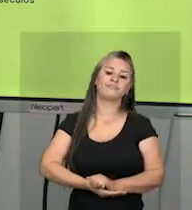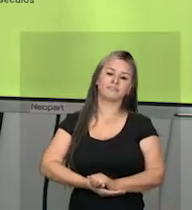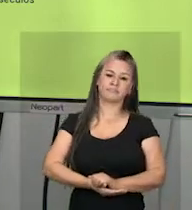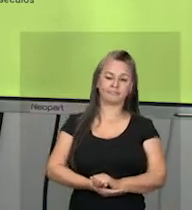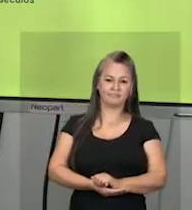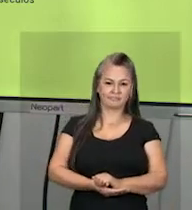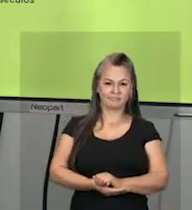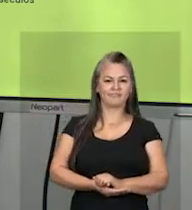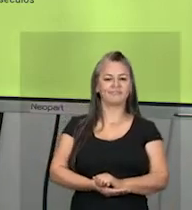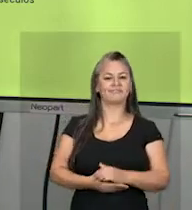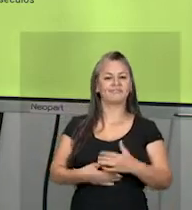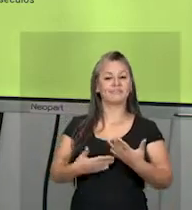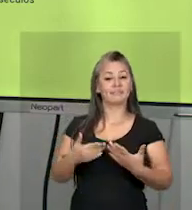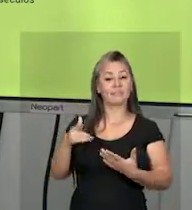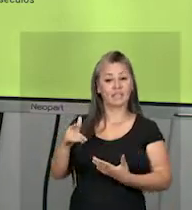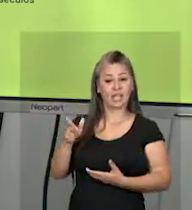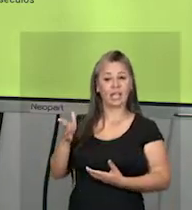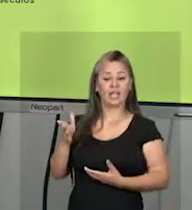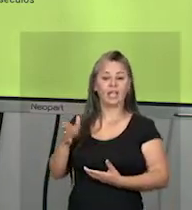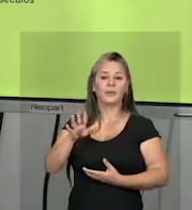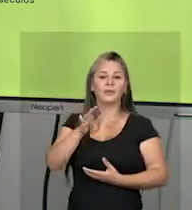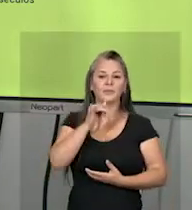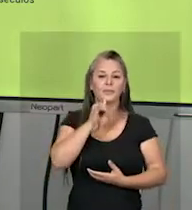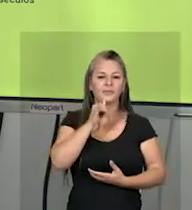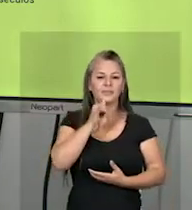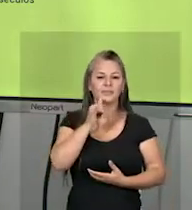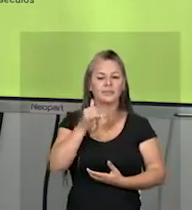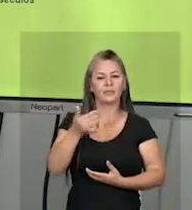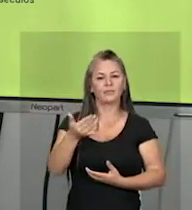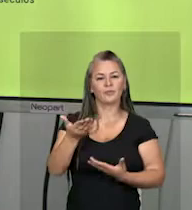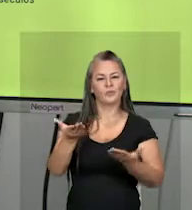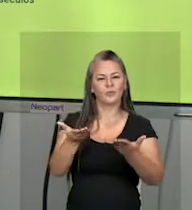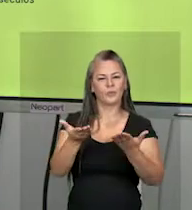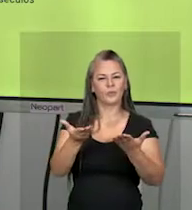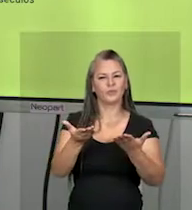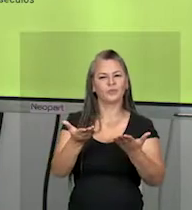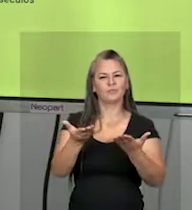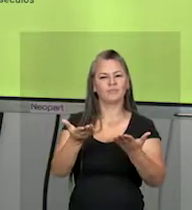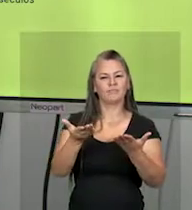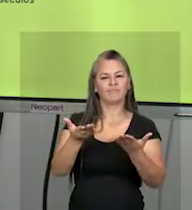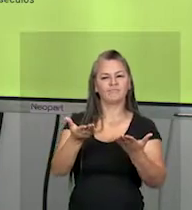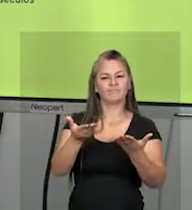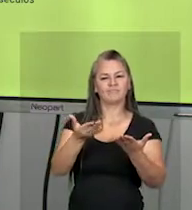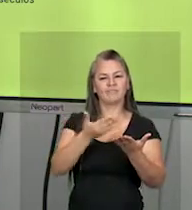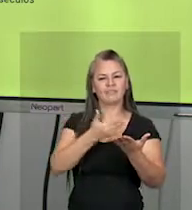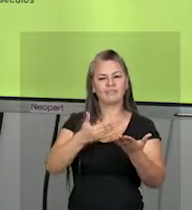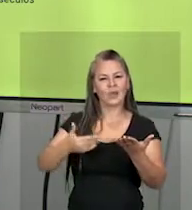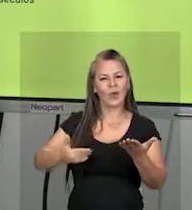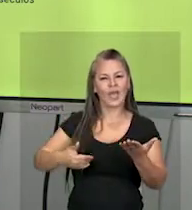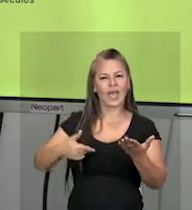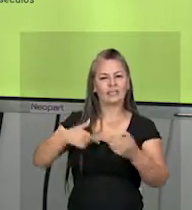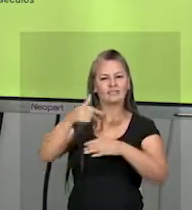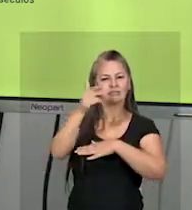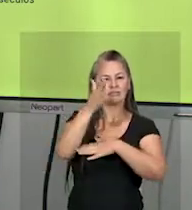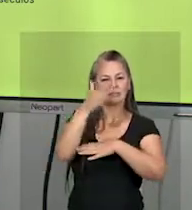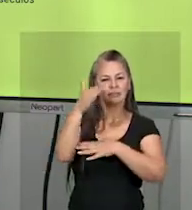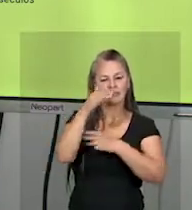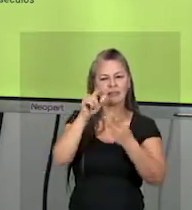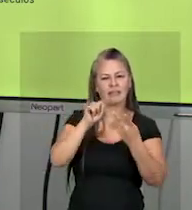Esse modelo de Estado que a gente conhece hoje, né, com fronteiras, com bandeira, com hino